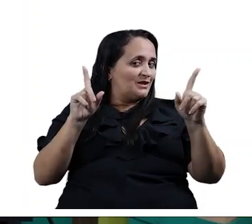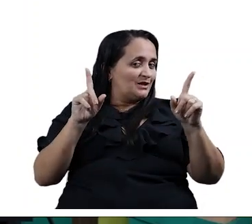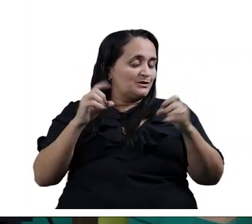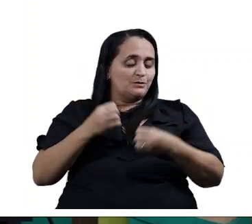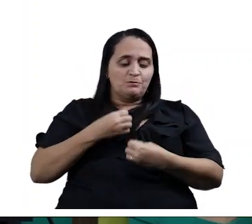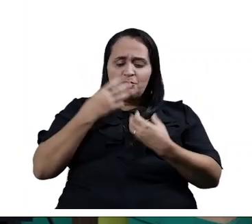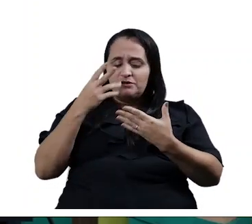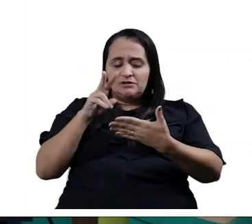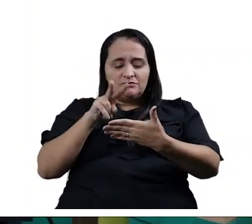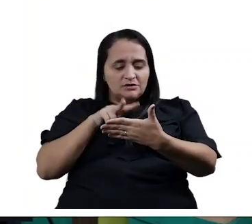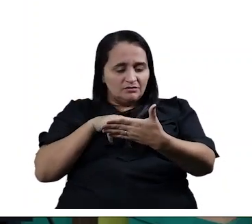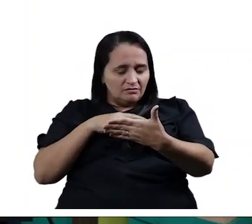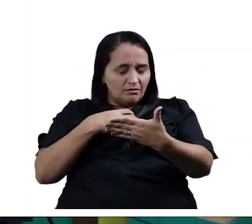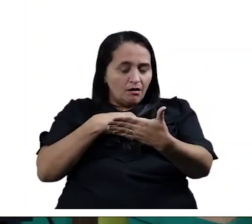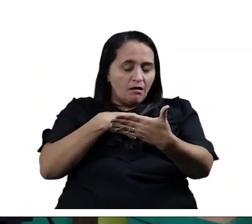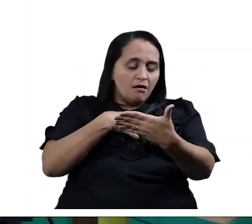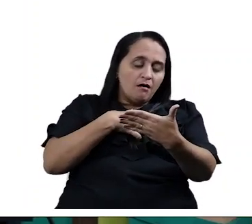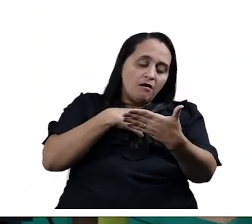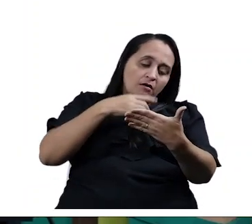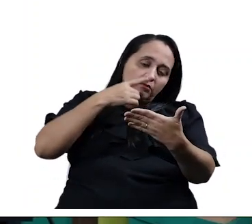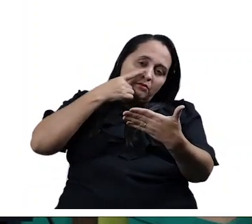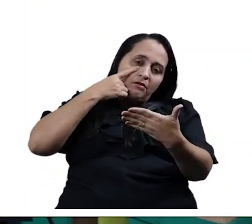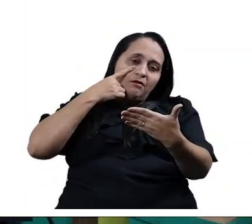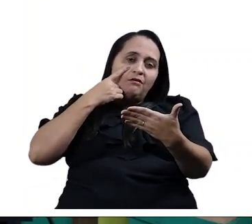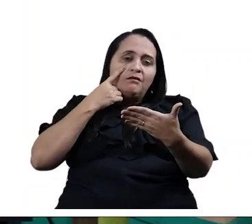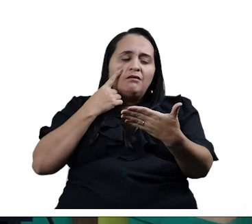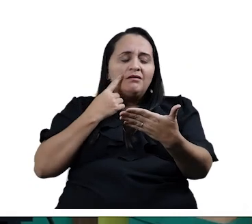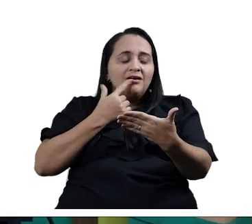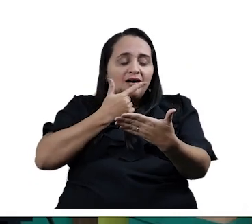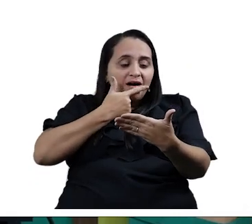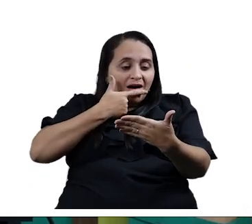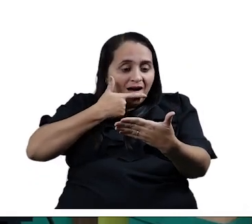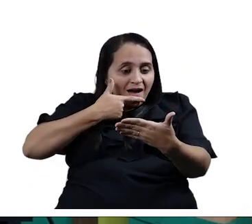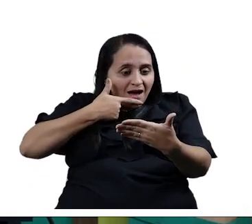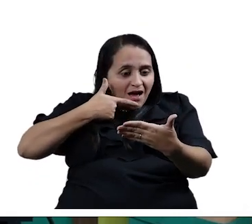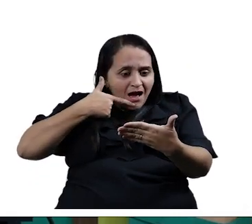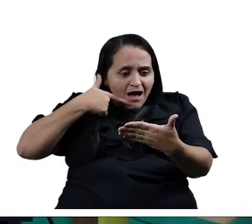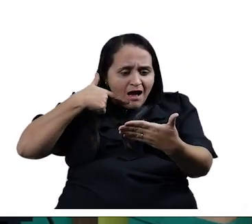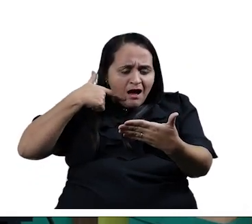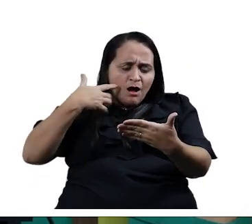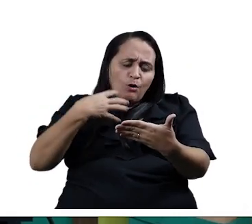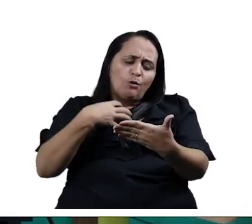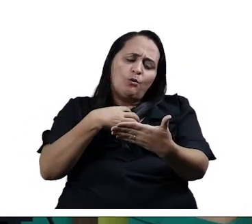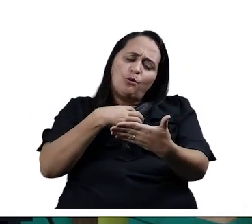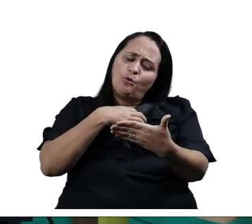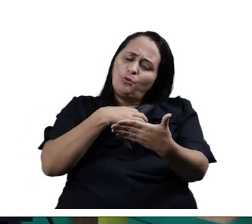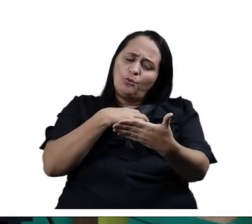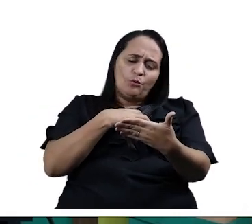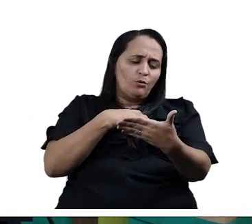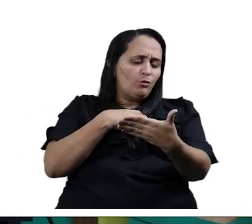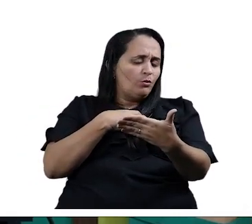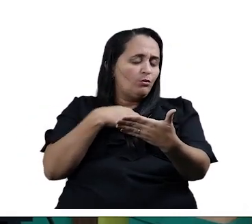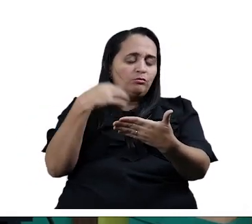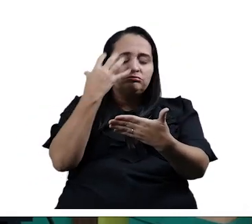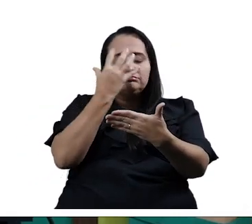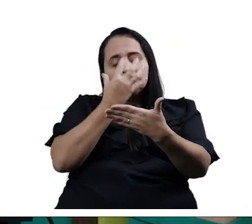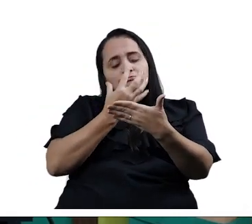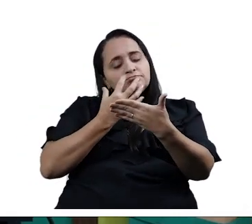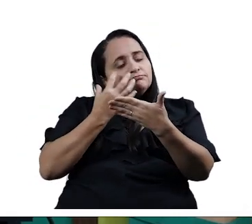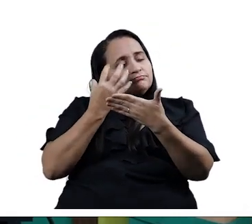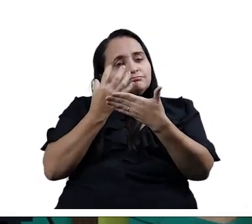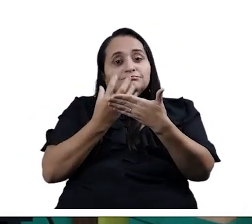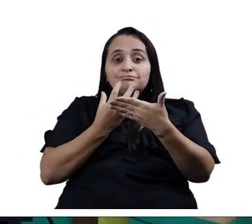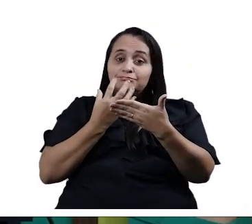emocionado, você vai ficar pensativo, você vai ficar alegre, contente. Por quê? Porque é